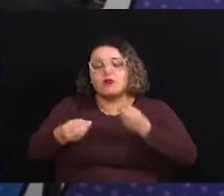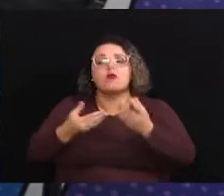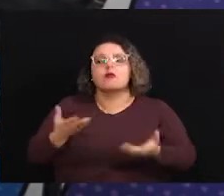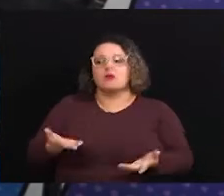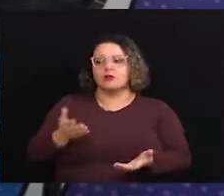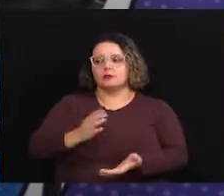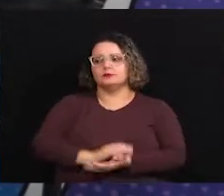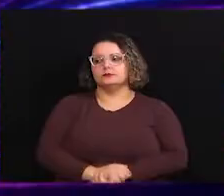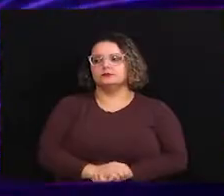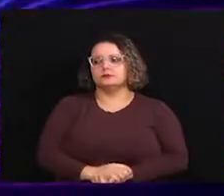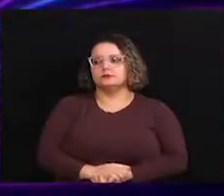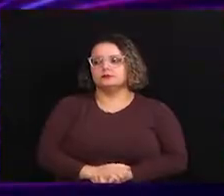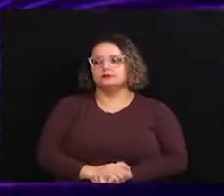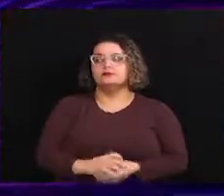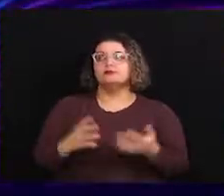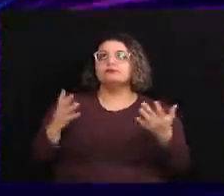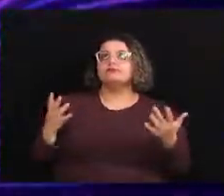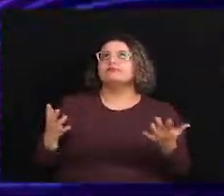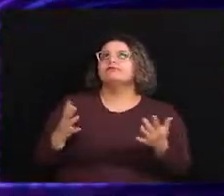e aí?